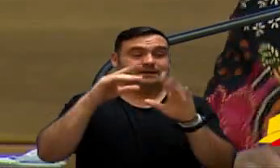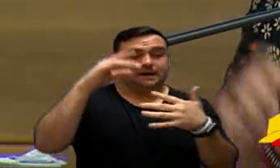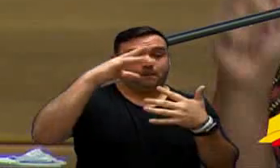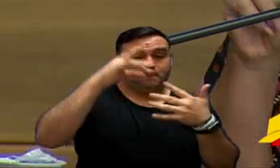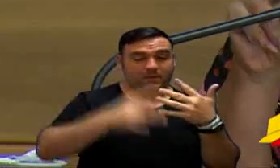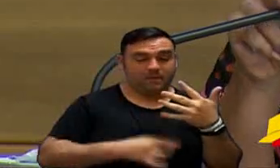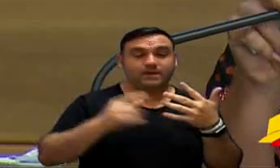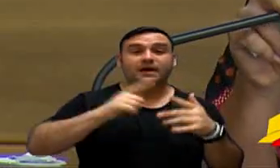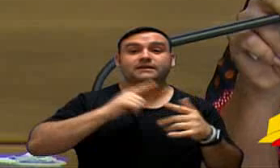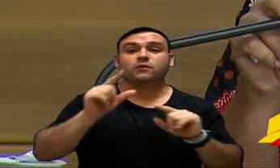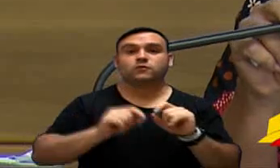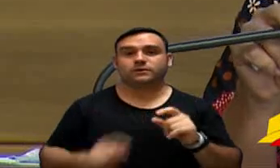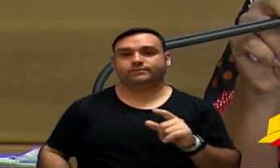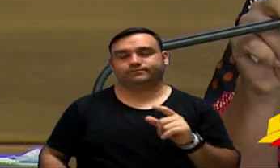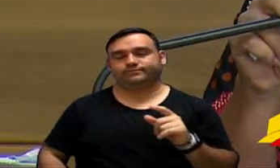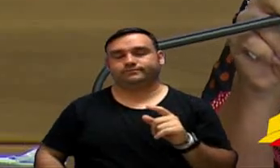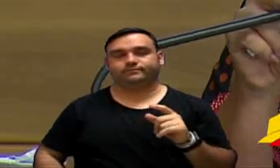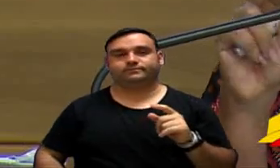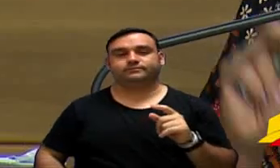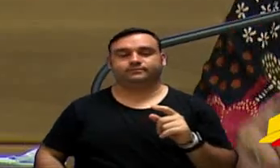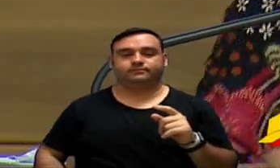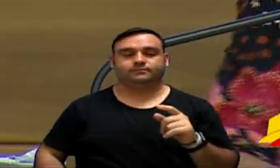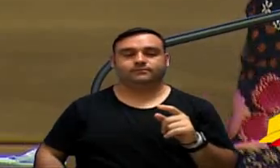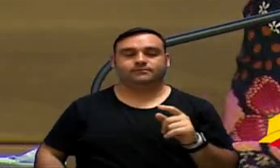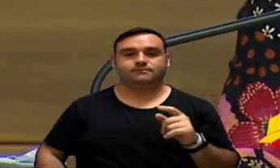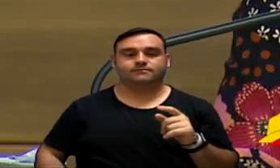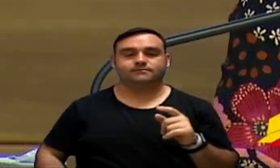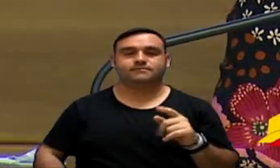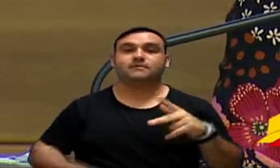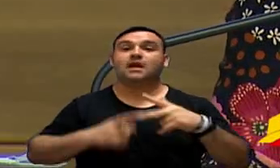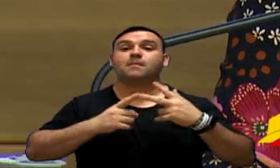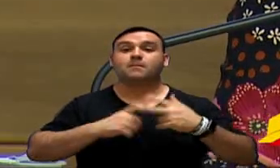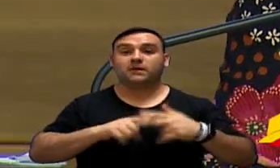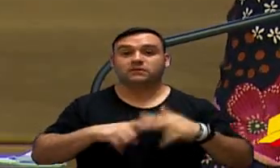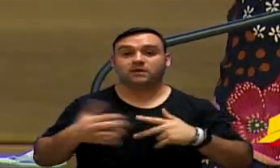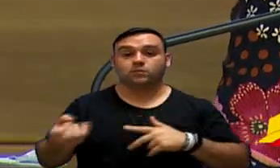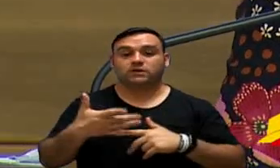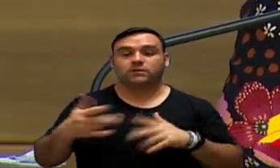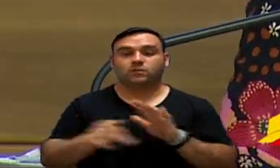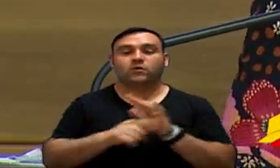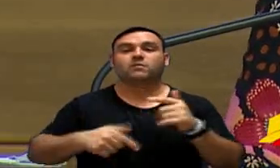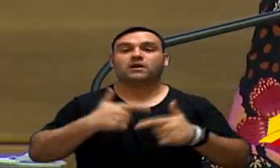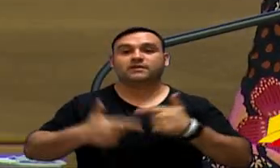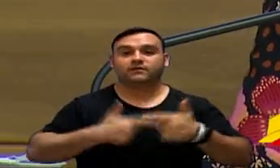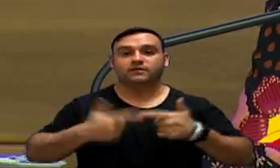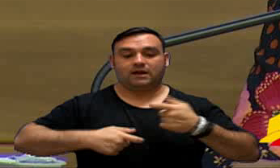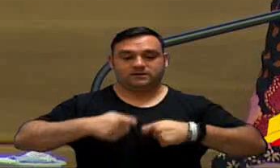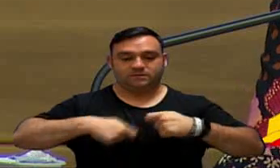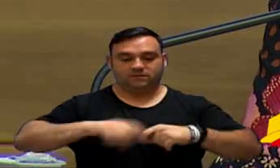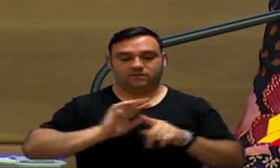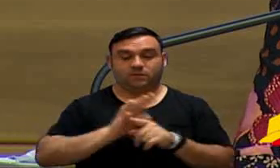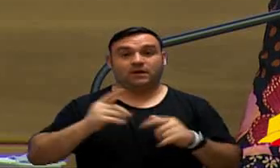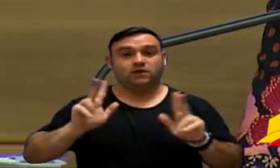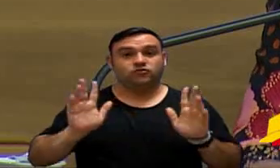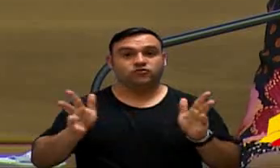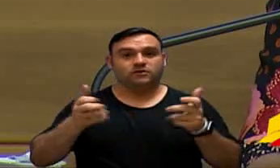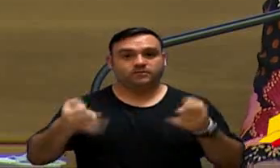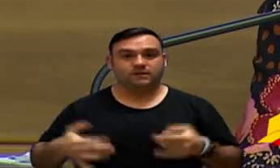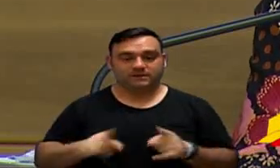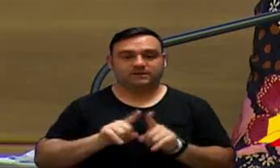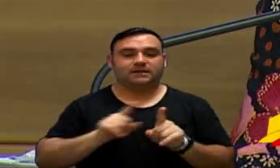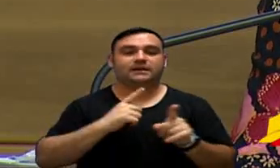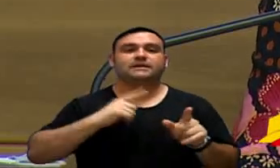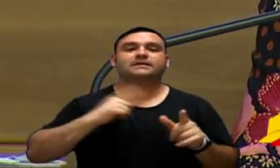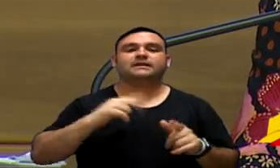item, nós temos, dentro da manutenção e modernização dos serviços administrativos, como eu falei, nós temos serviços